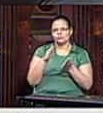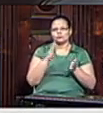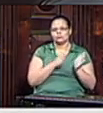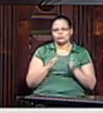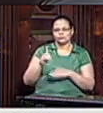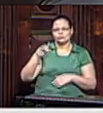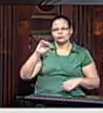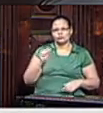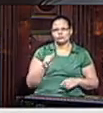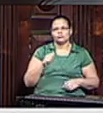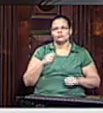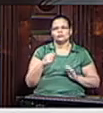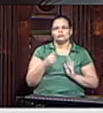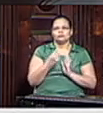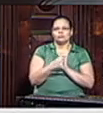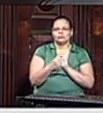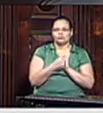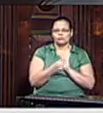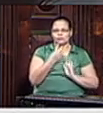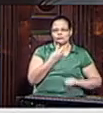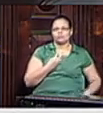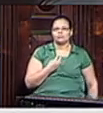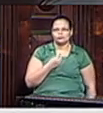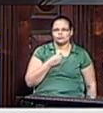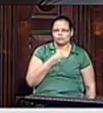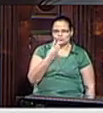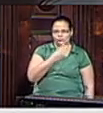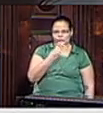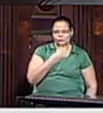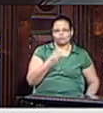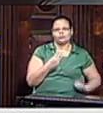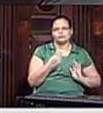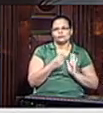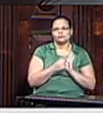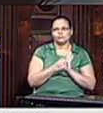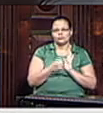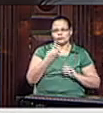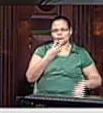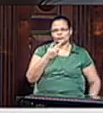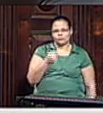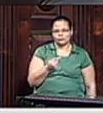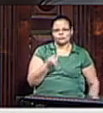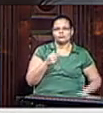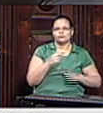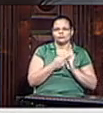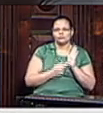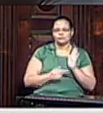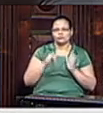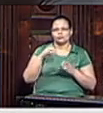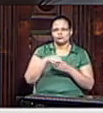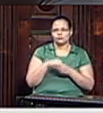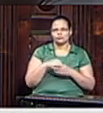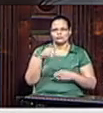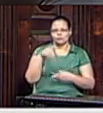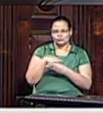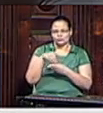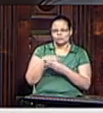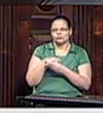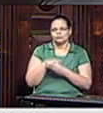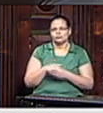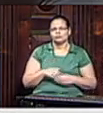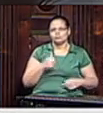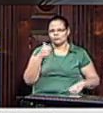dia, de acordo com o parágrafo 3º do artigo 47 do Regimento Interno, em tramitação ordinária, em votação, em discussão, em primeira